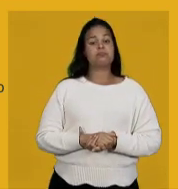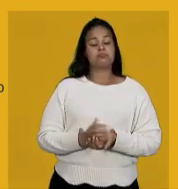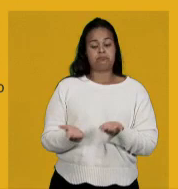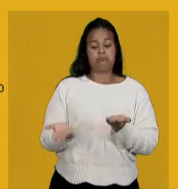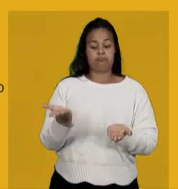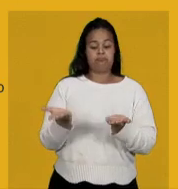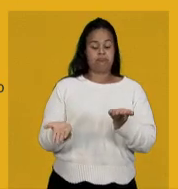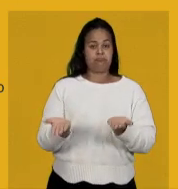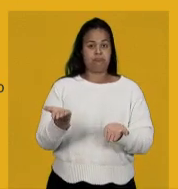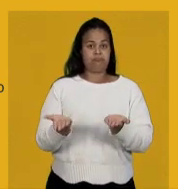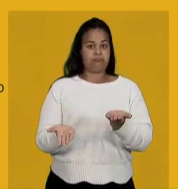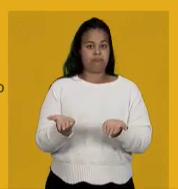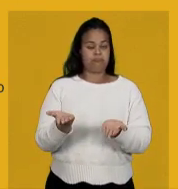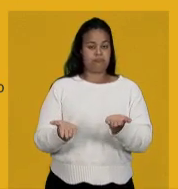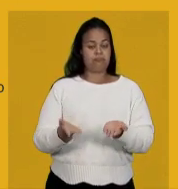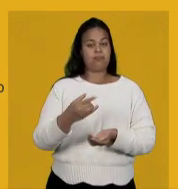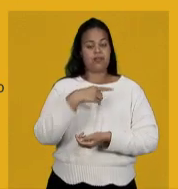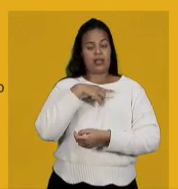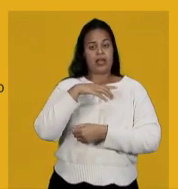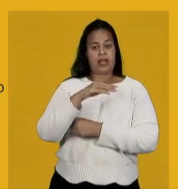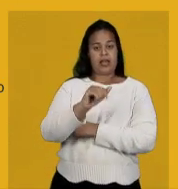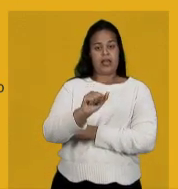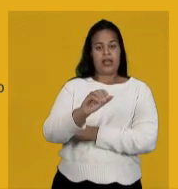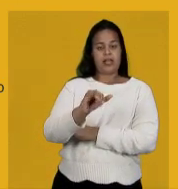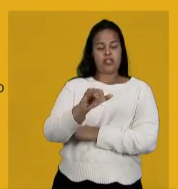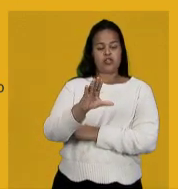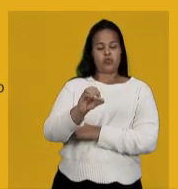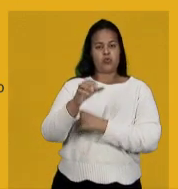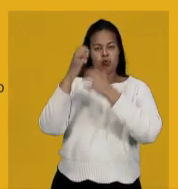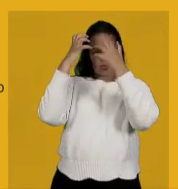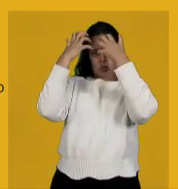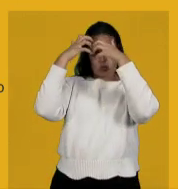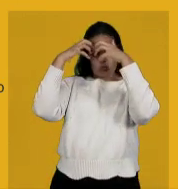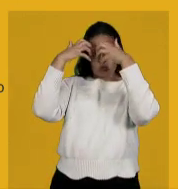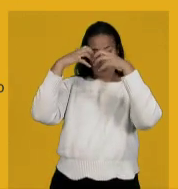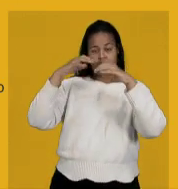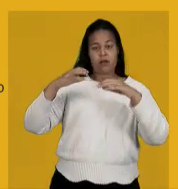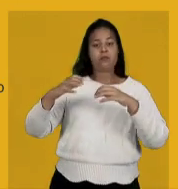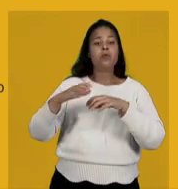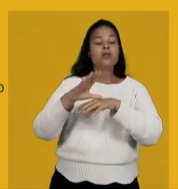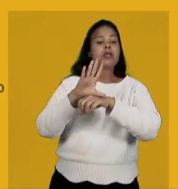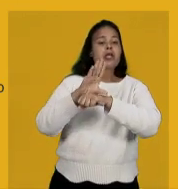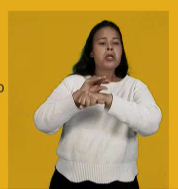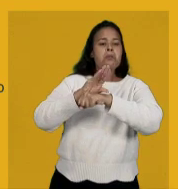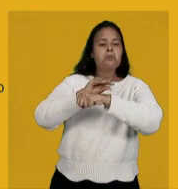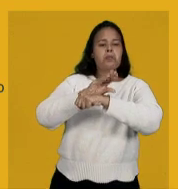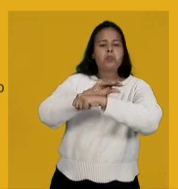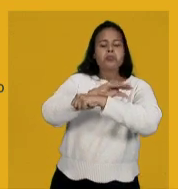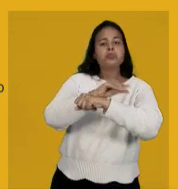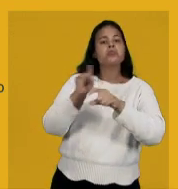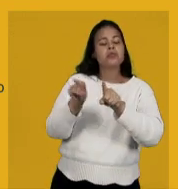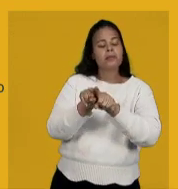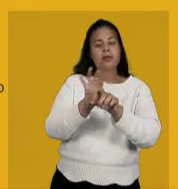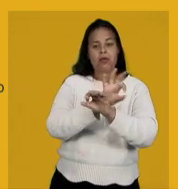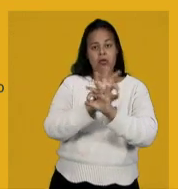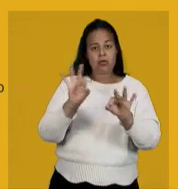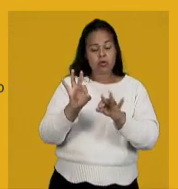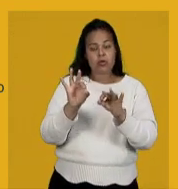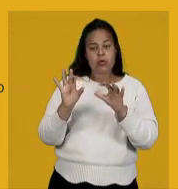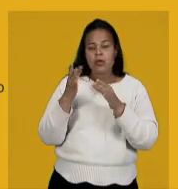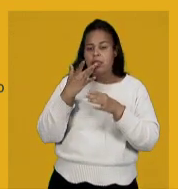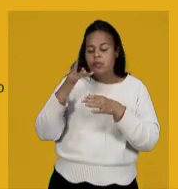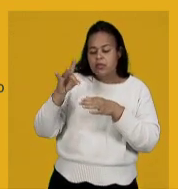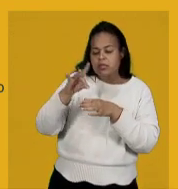equilíbrio ácido-base, função dos nervos e músculos. A deficiência deles, a concentração baixa de sódio